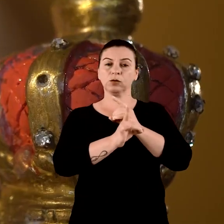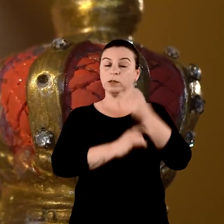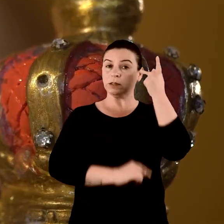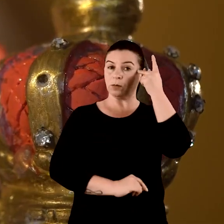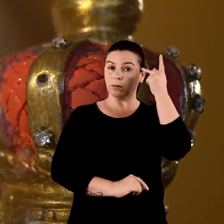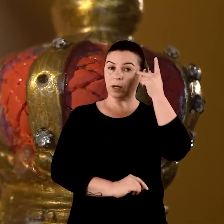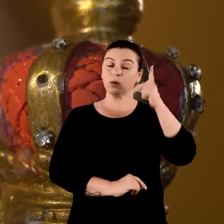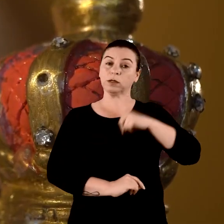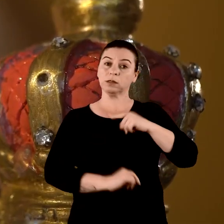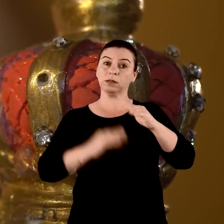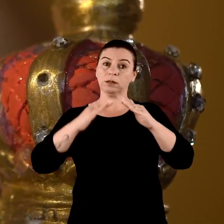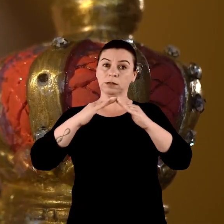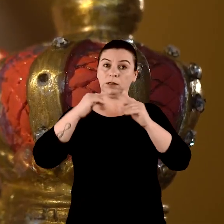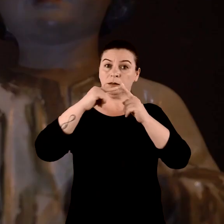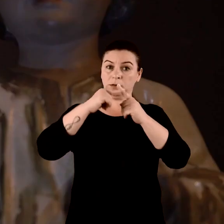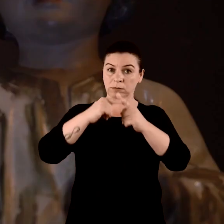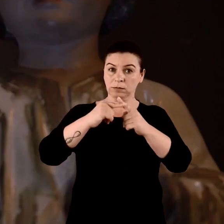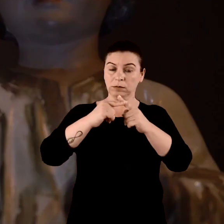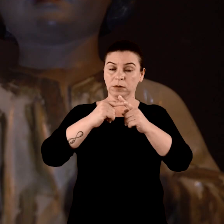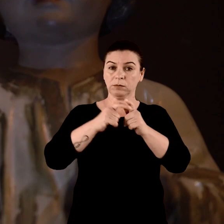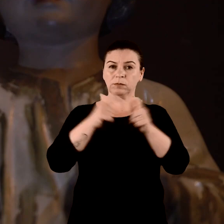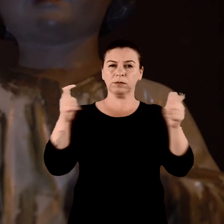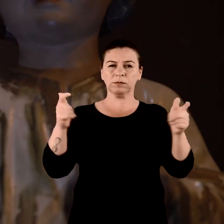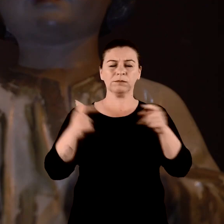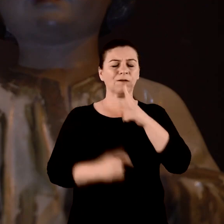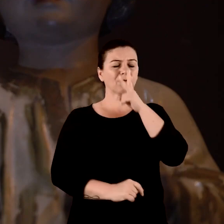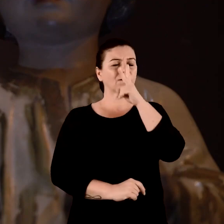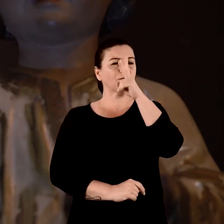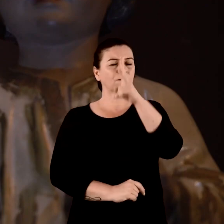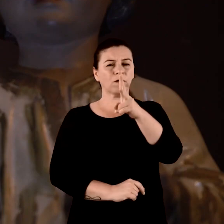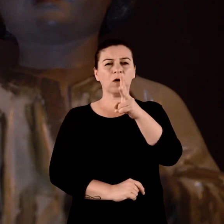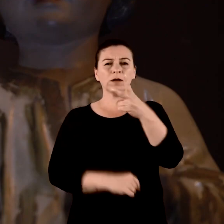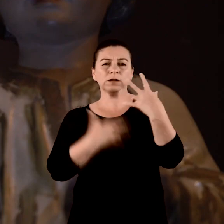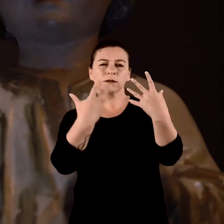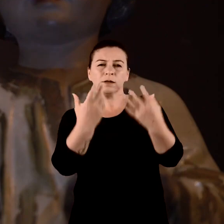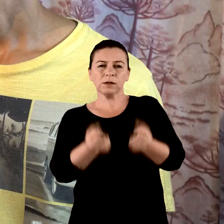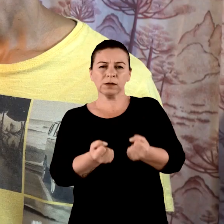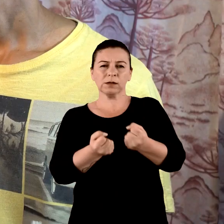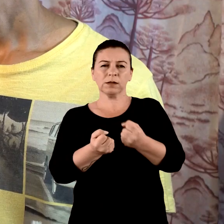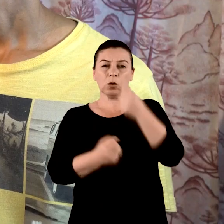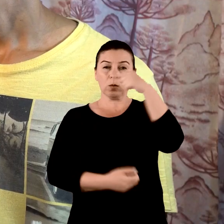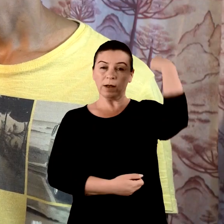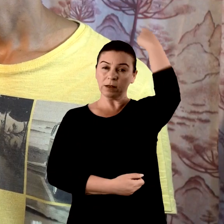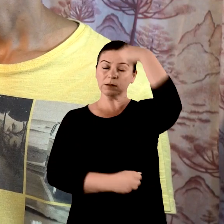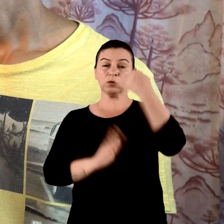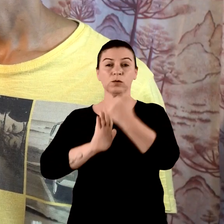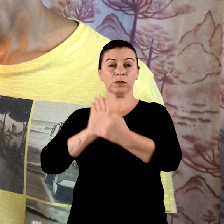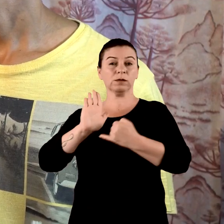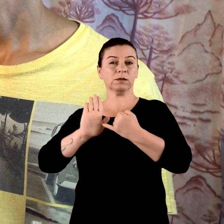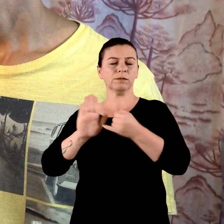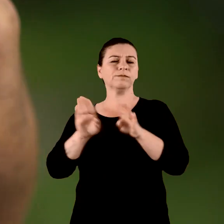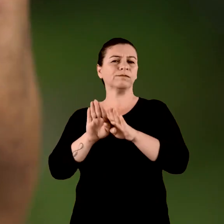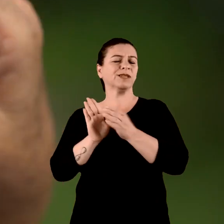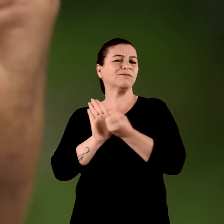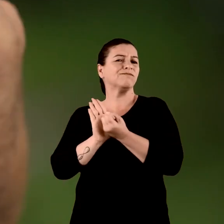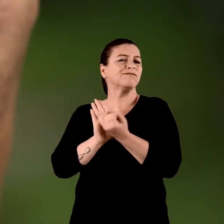temos o santuário. Existe uma forte devoção a São José, existe uma forte devoção às várias manifestações da Virgem Maria,